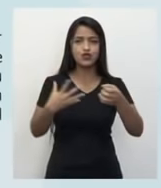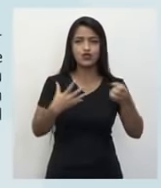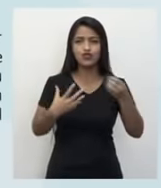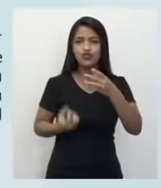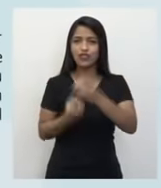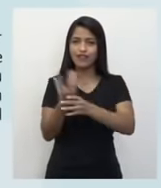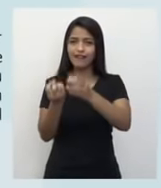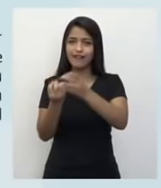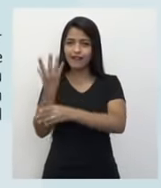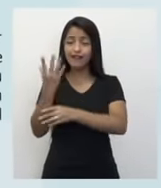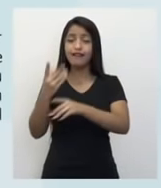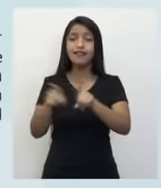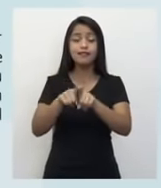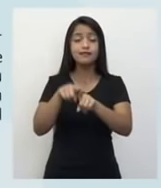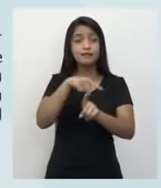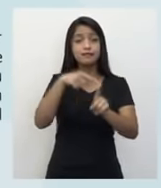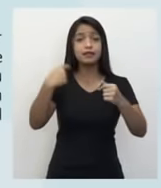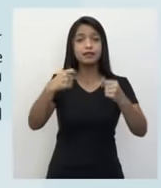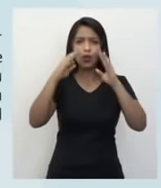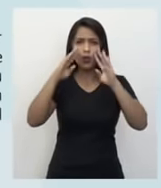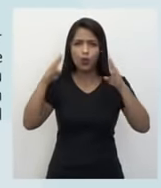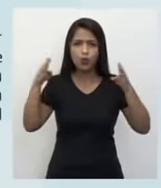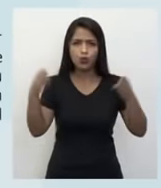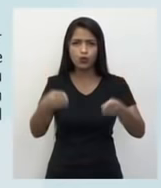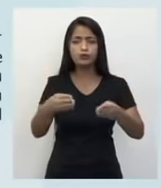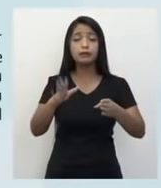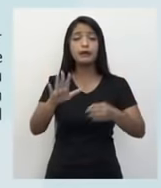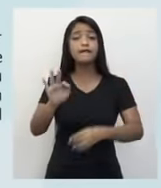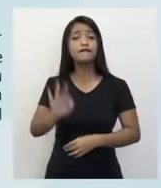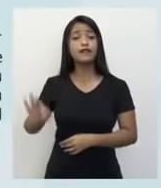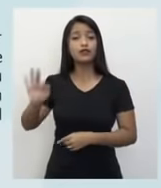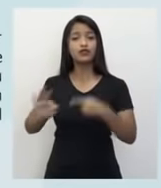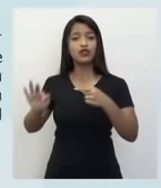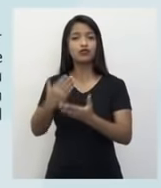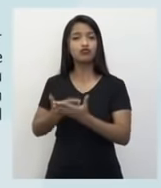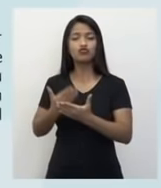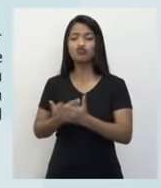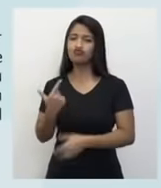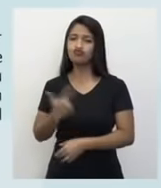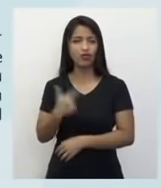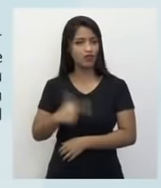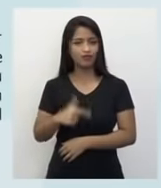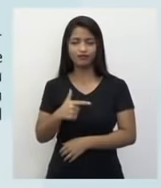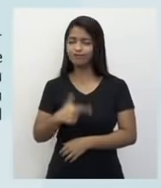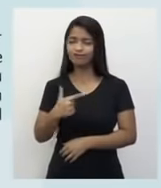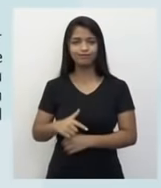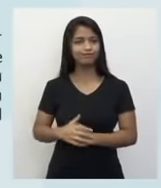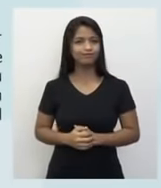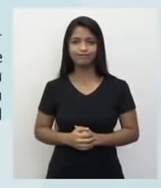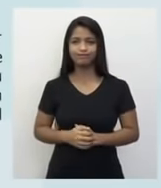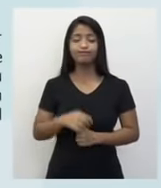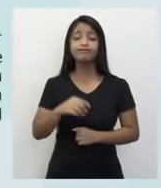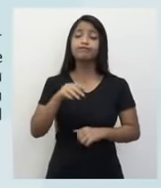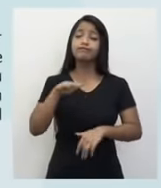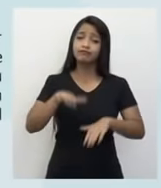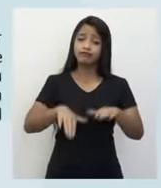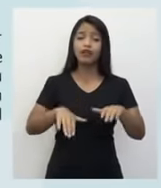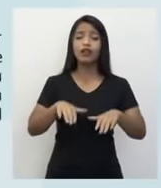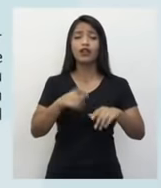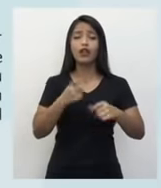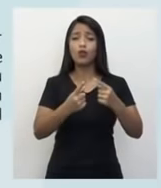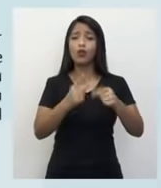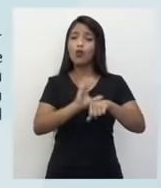não existe faculdade, tá, gente? Para você ser um cenógrafo. Ah, vou fazer uma faculdade de cenografia. Não existe. Tem cursos à parte